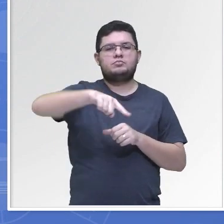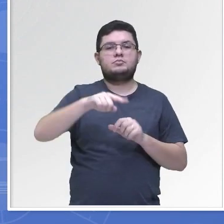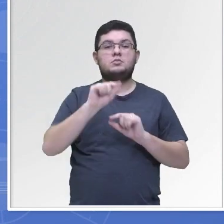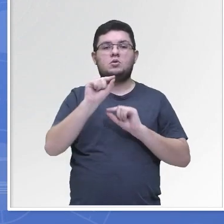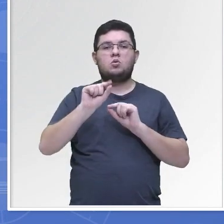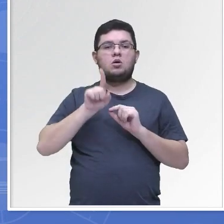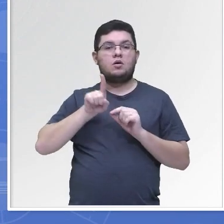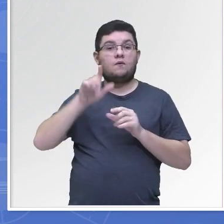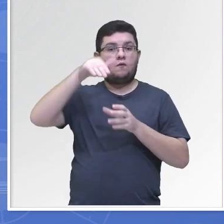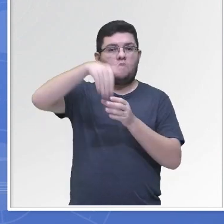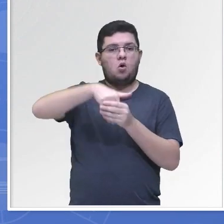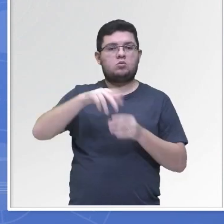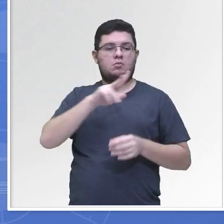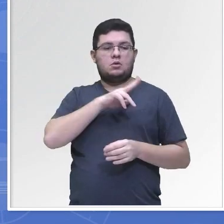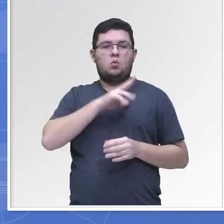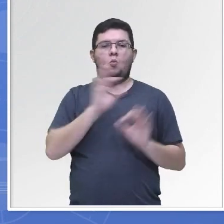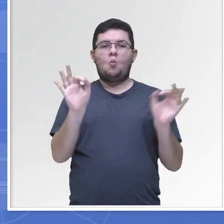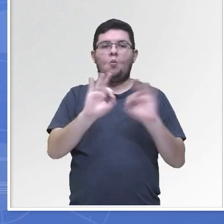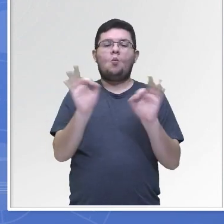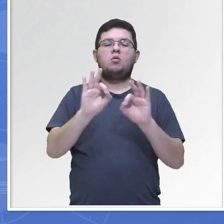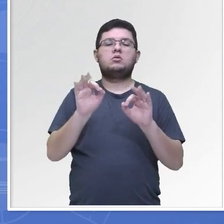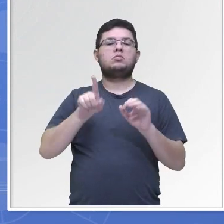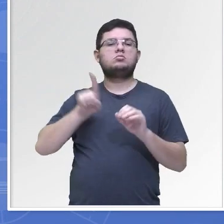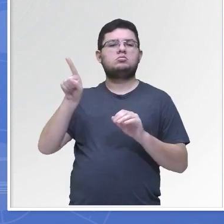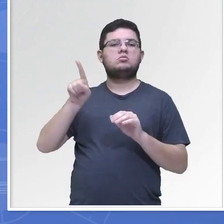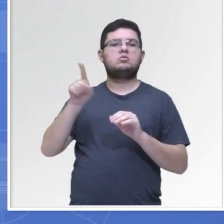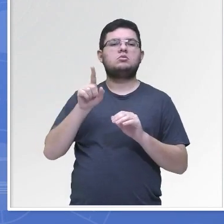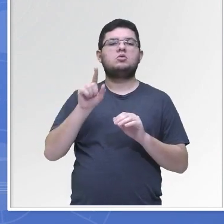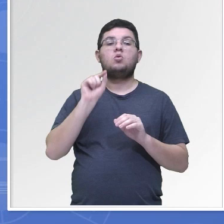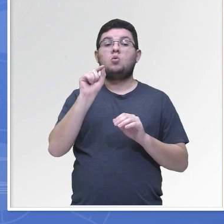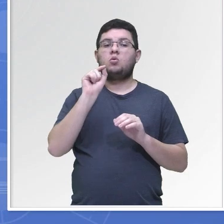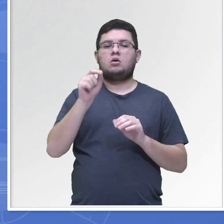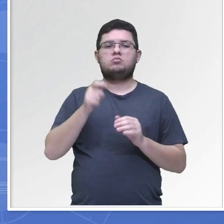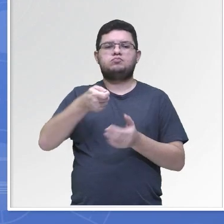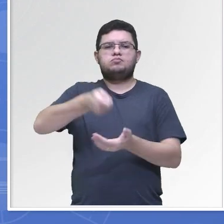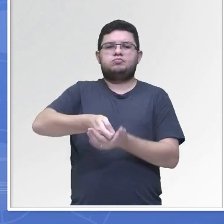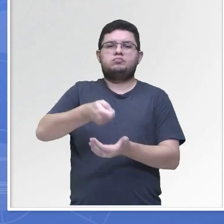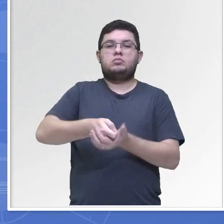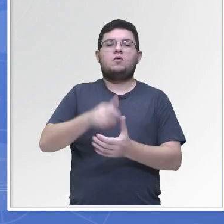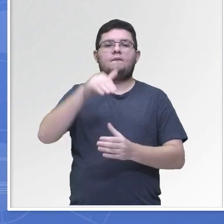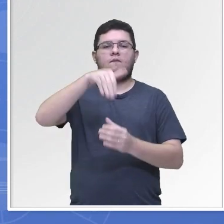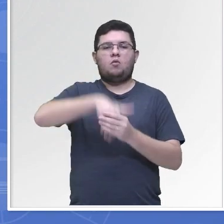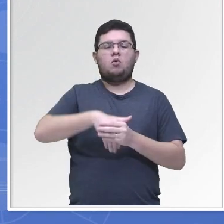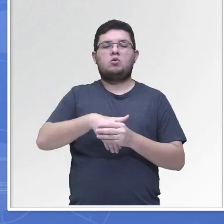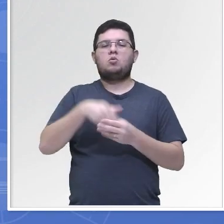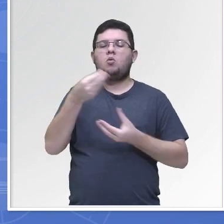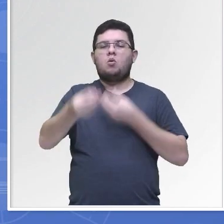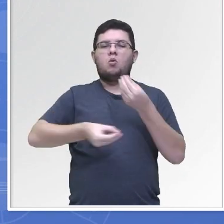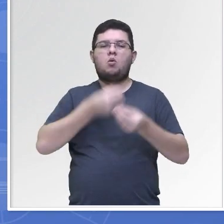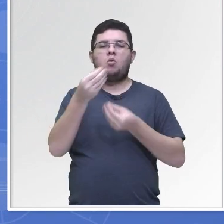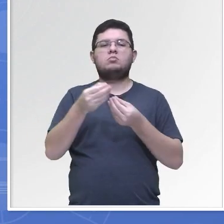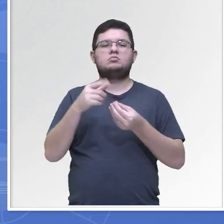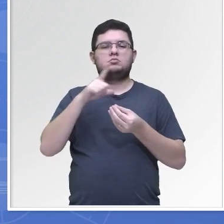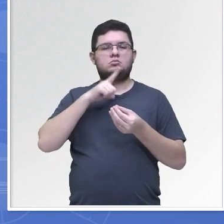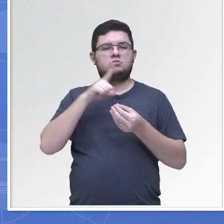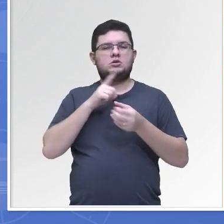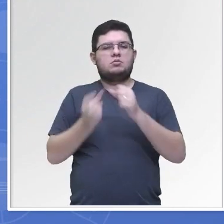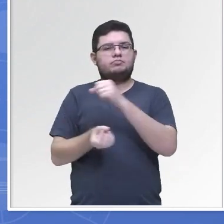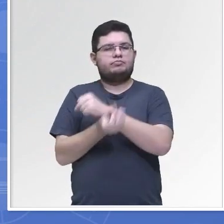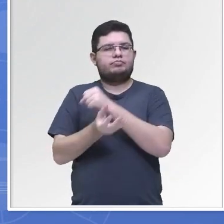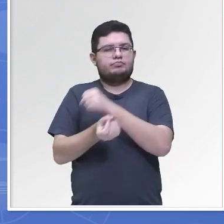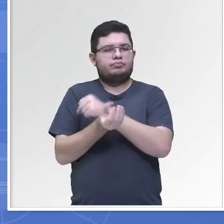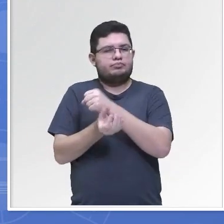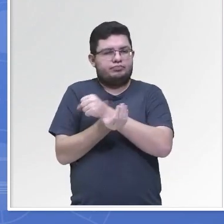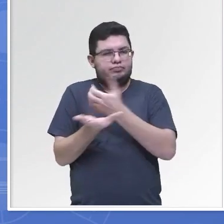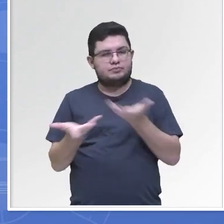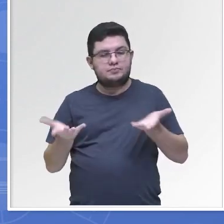era secreto, então os coronéis garantiam o sucesso do esquema oligárquico por meio de fraudes. Então, voltem aqui rapidamente.